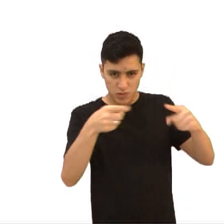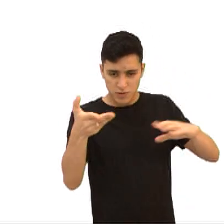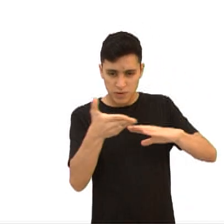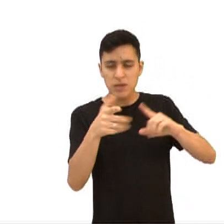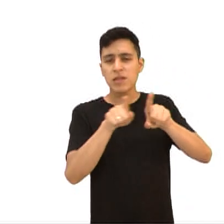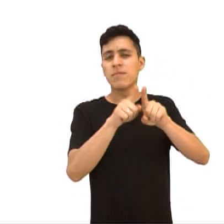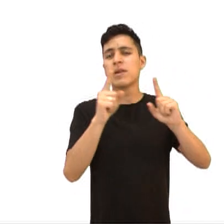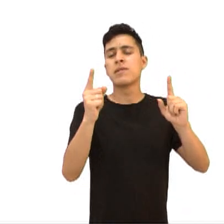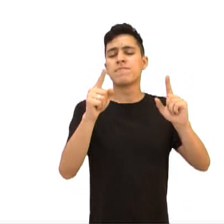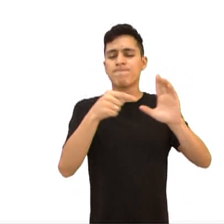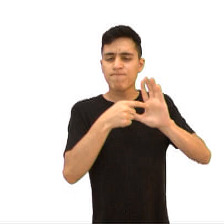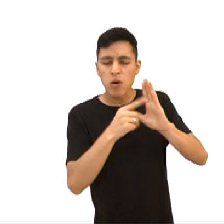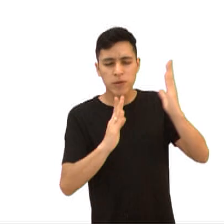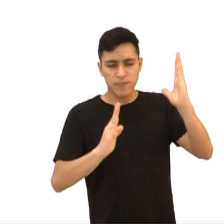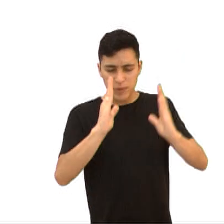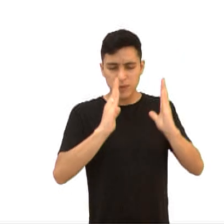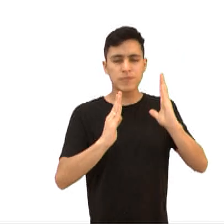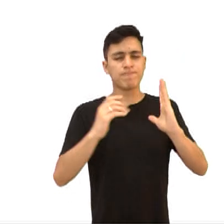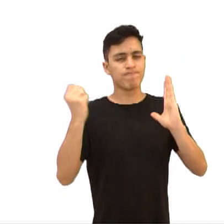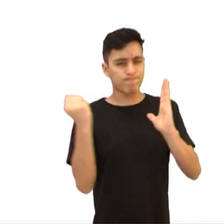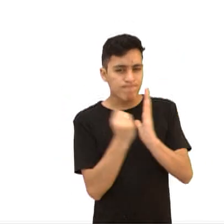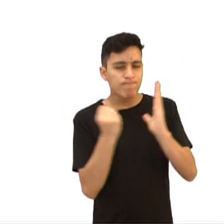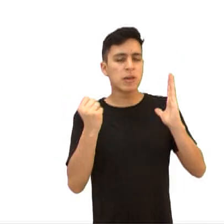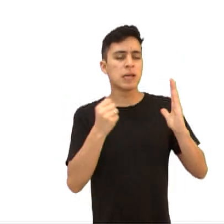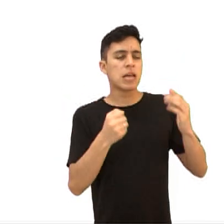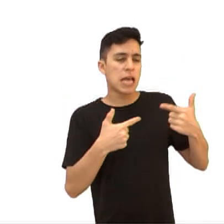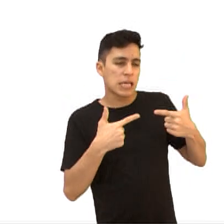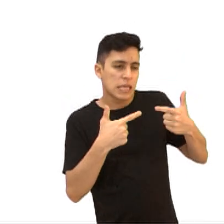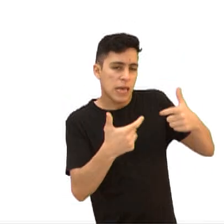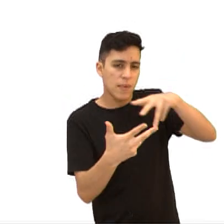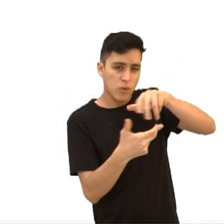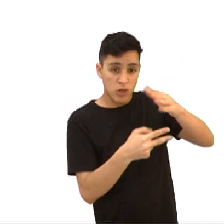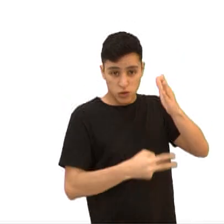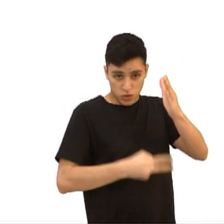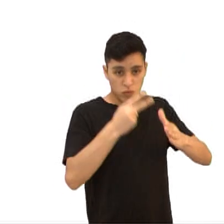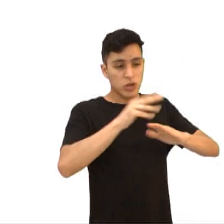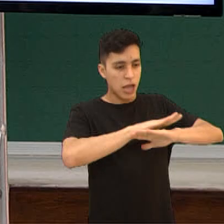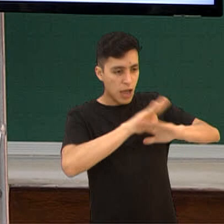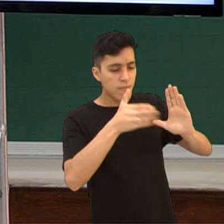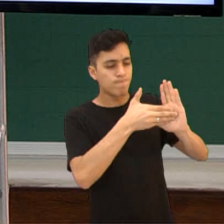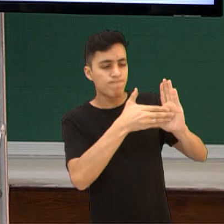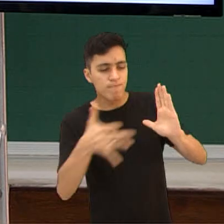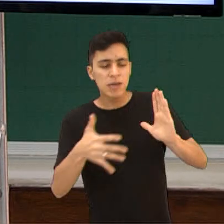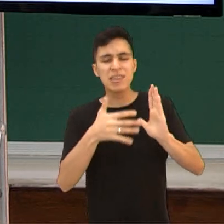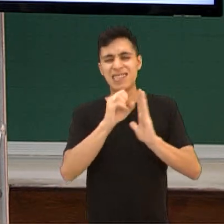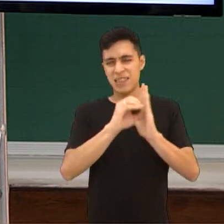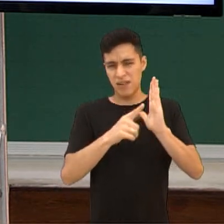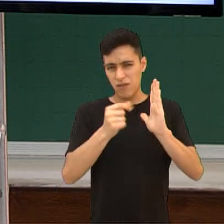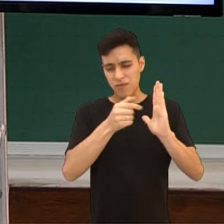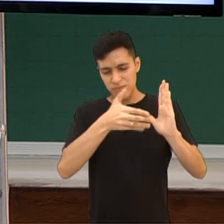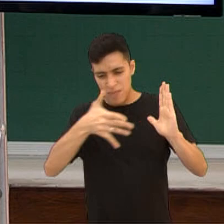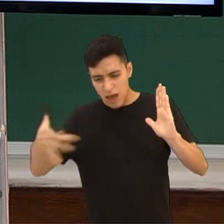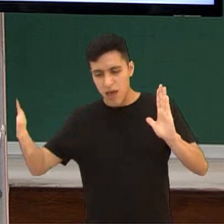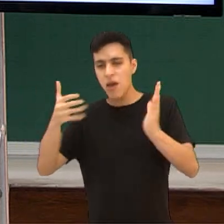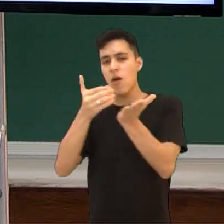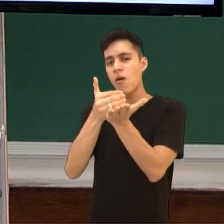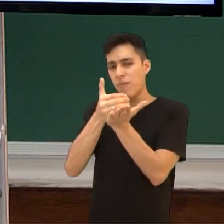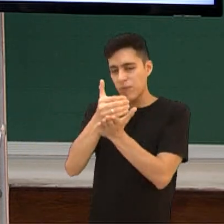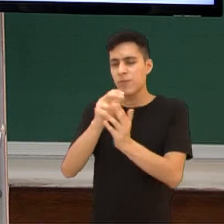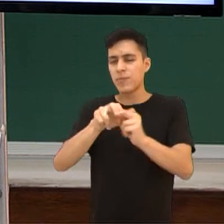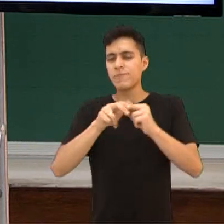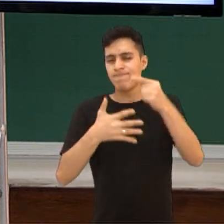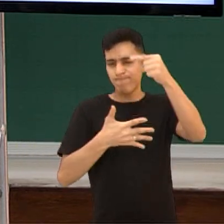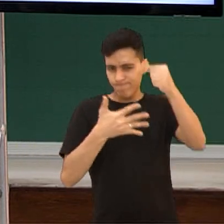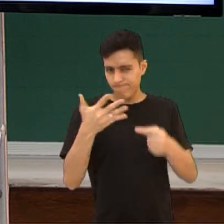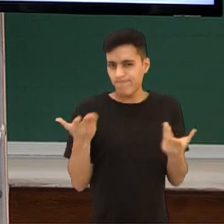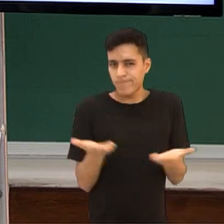compreende os desdobramentos pós-Segunda Guerra Mundial, tá? Ou seja, na segunda metade do século XX. Por causa de vários fatores que a gente vai ver